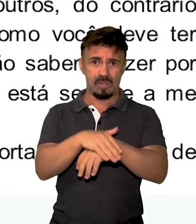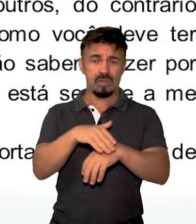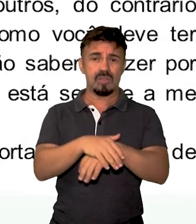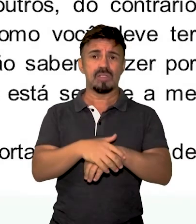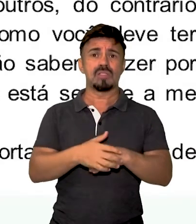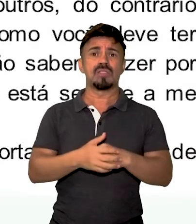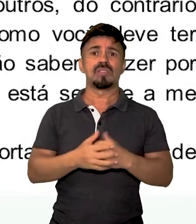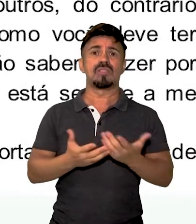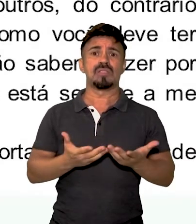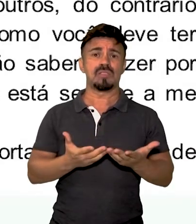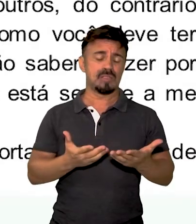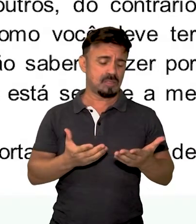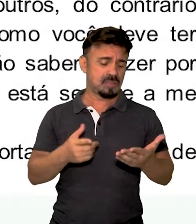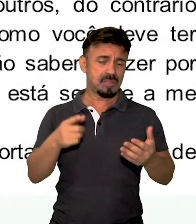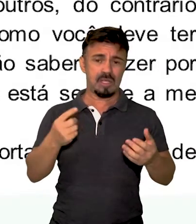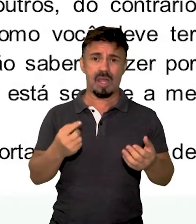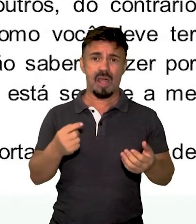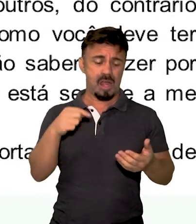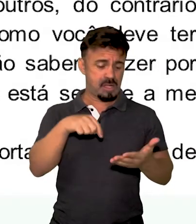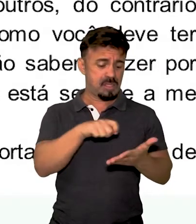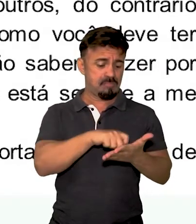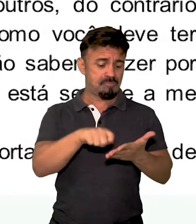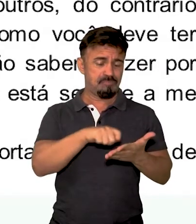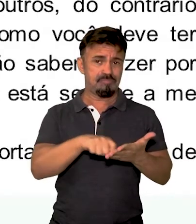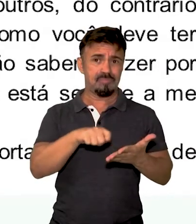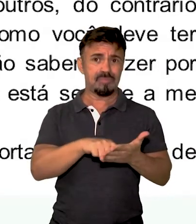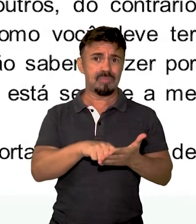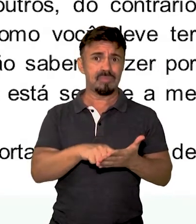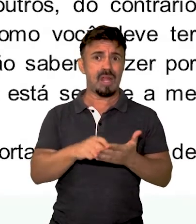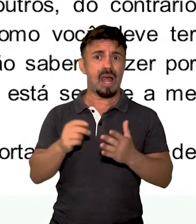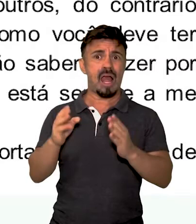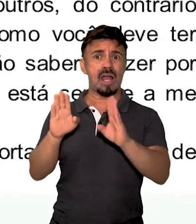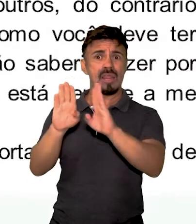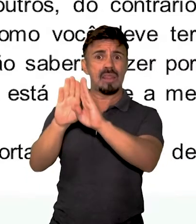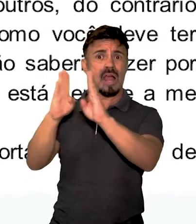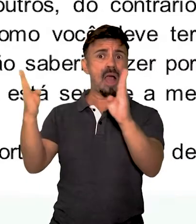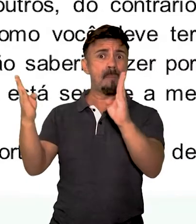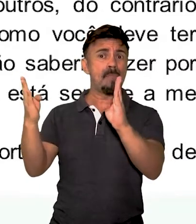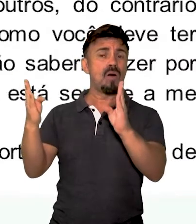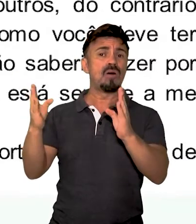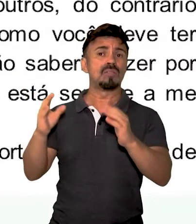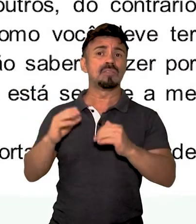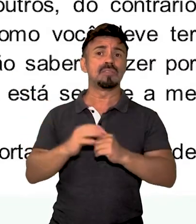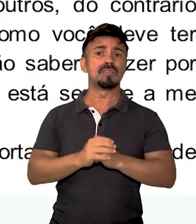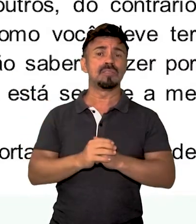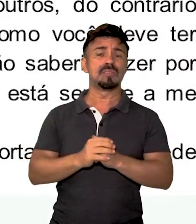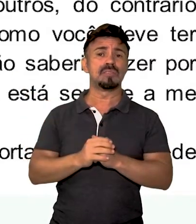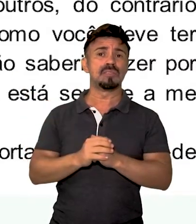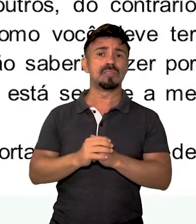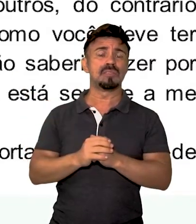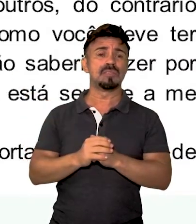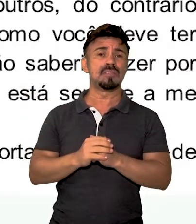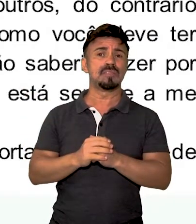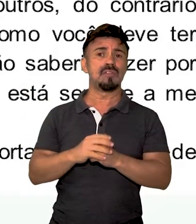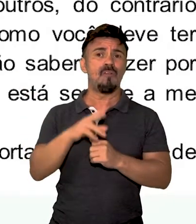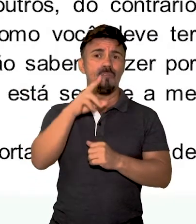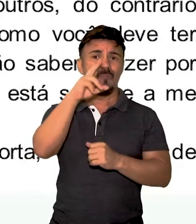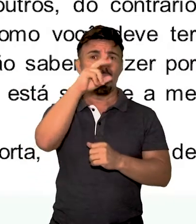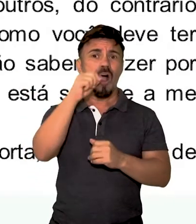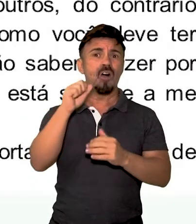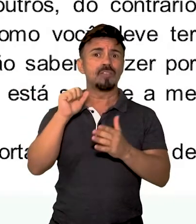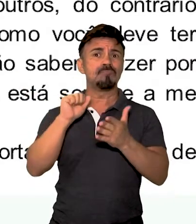Enquanto ele aqui estava, houve lá na porta um toque de campainha forte